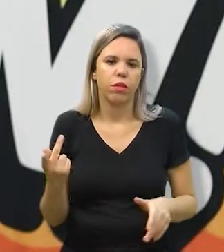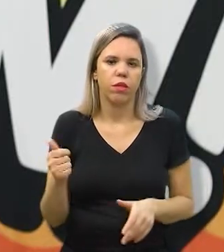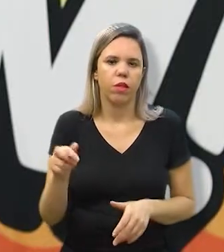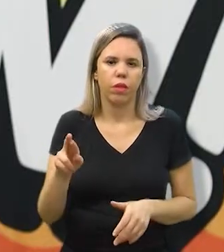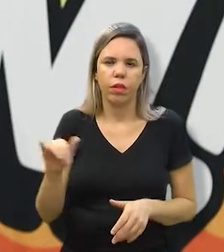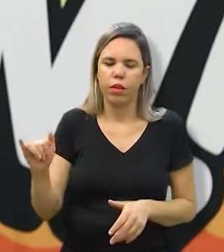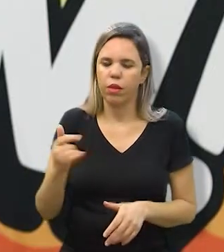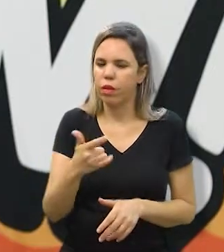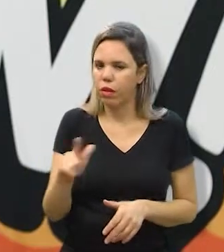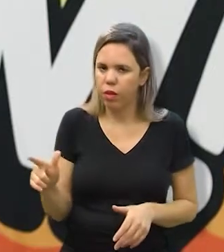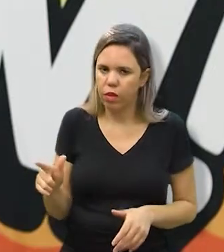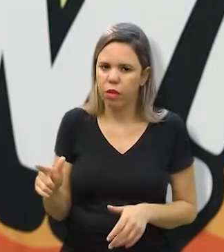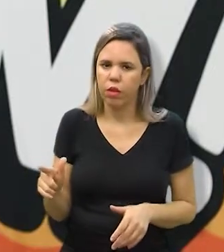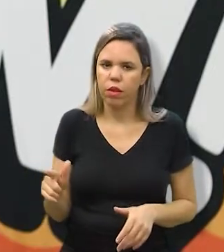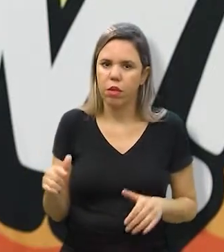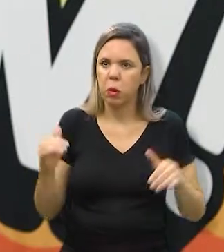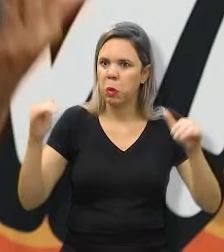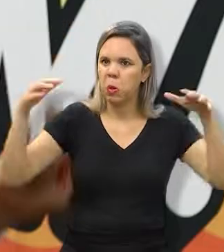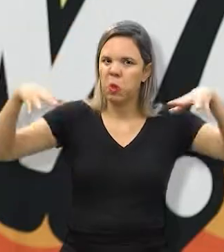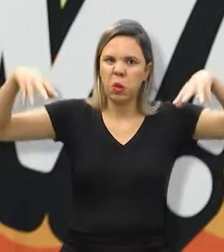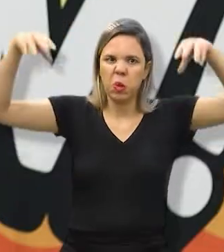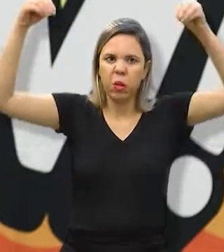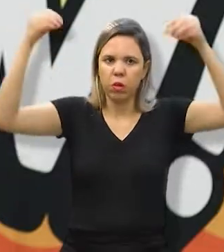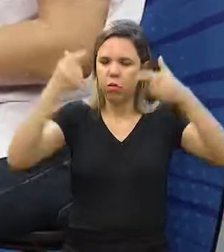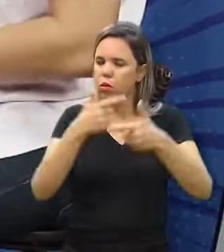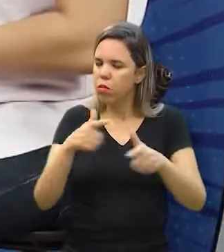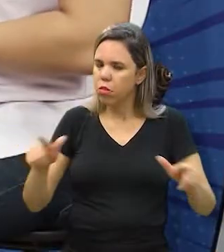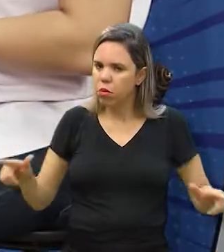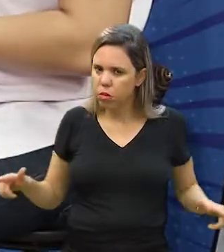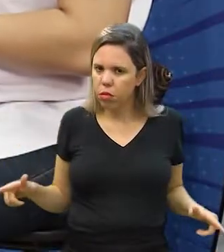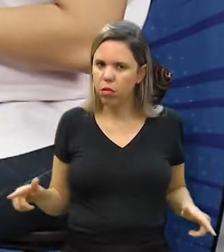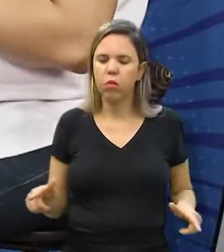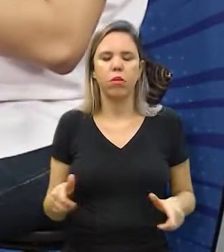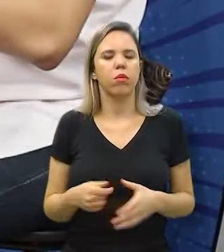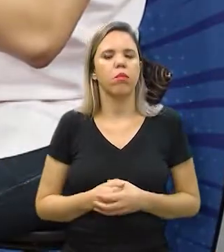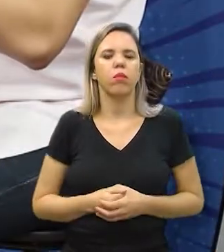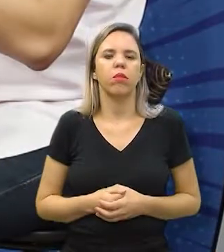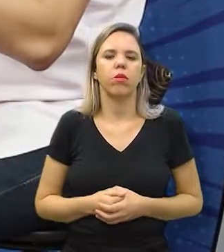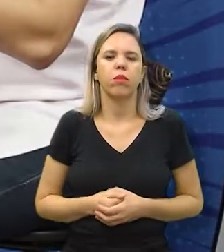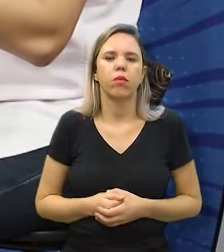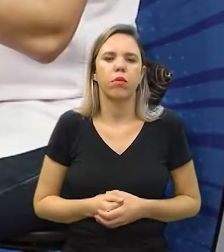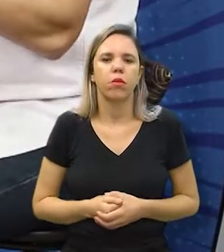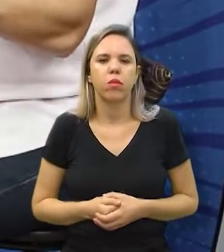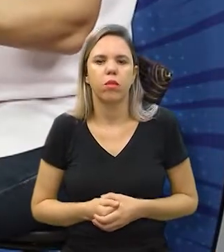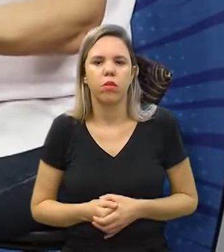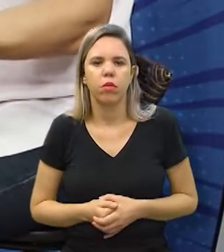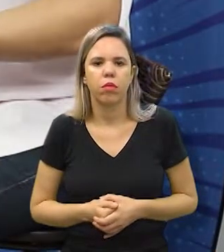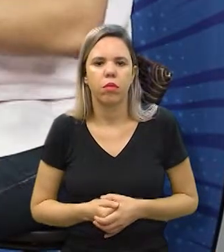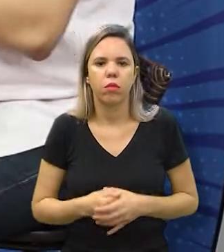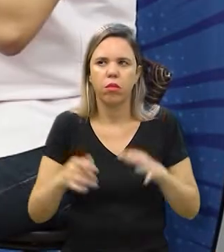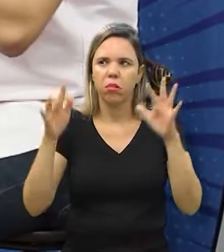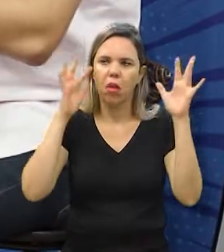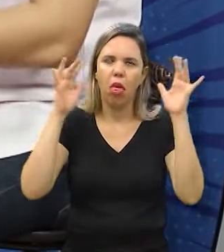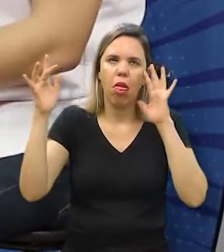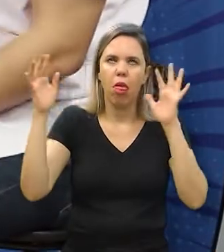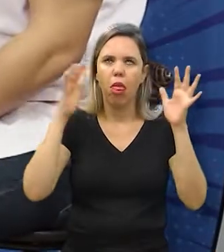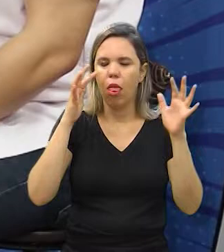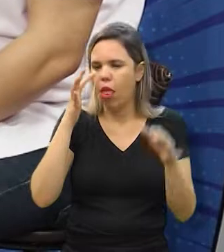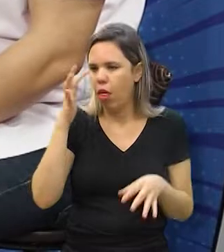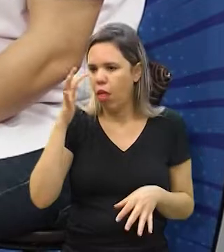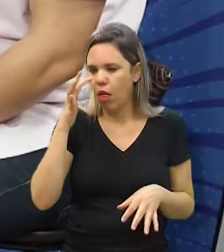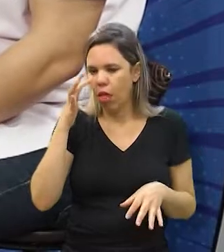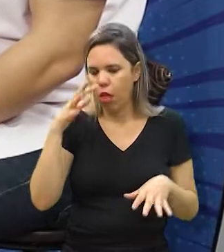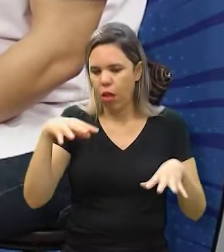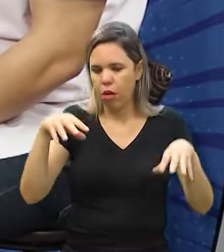Potter, nós não teremos ali grandes castelos, aqueles cenários deslumbrantes, né?